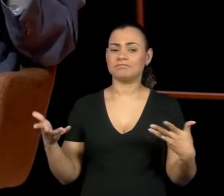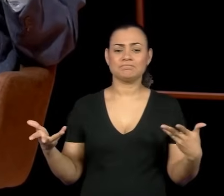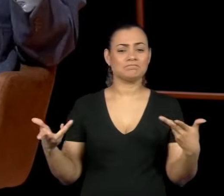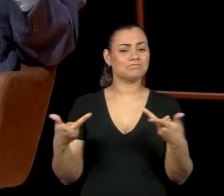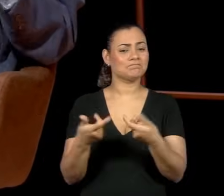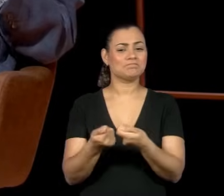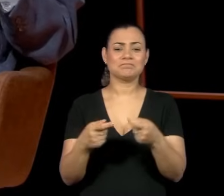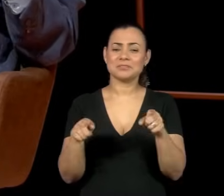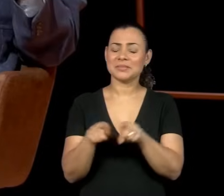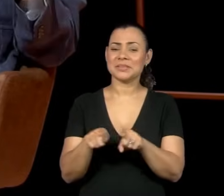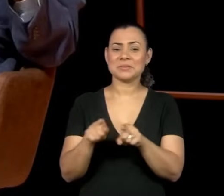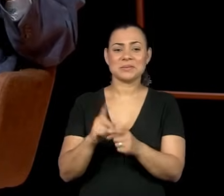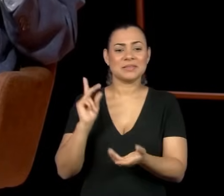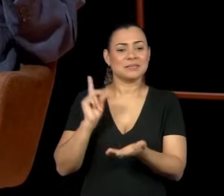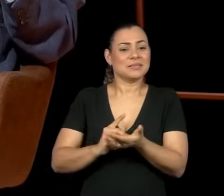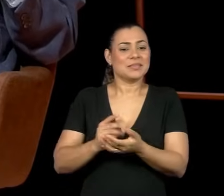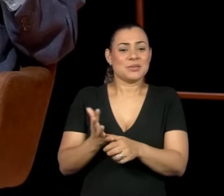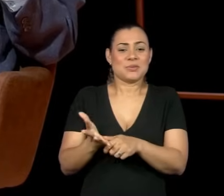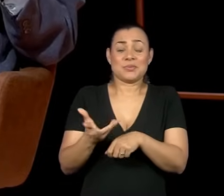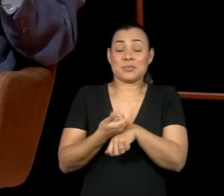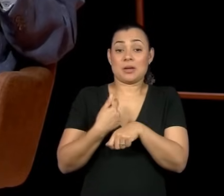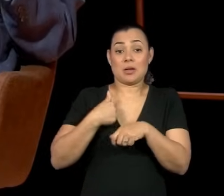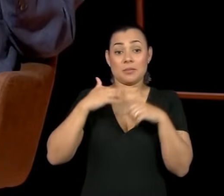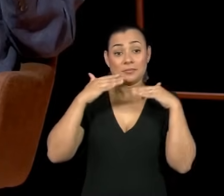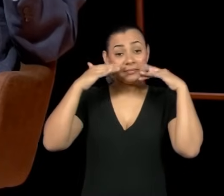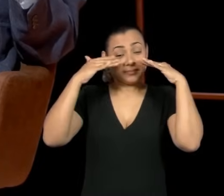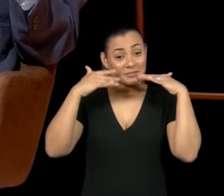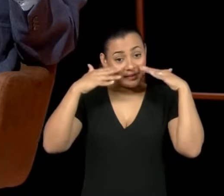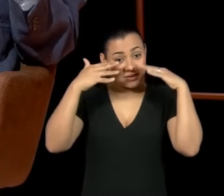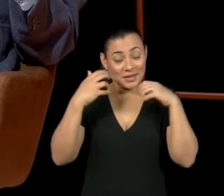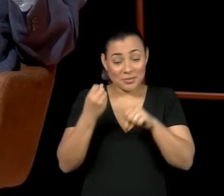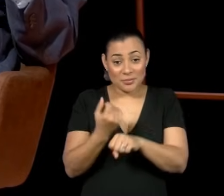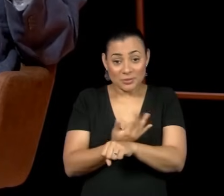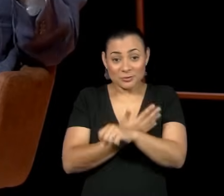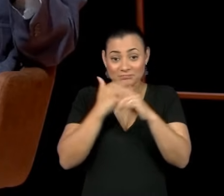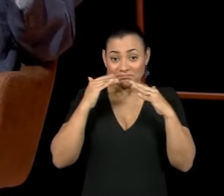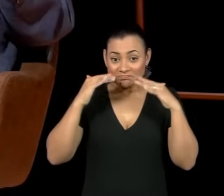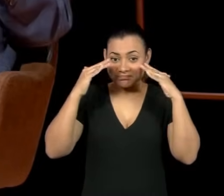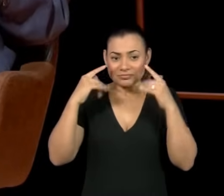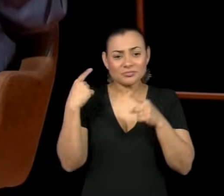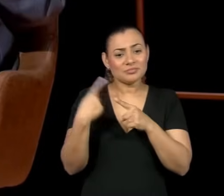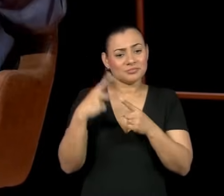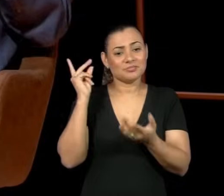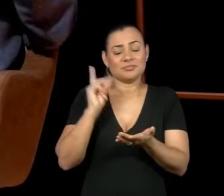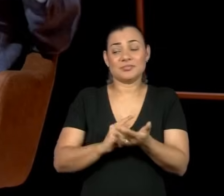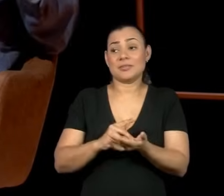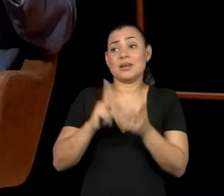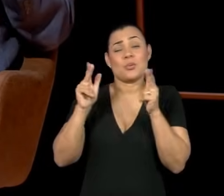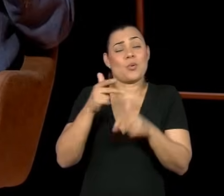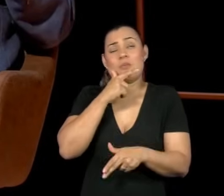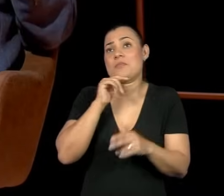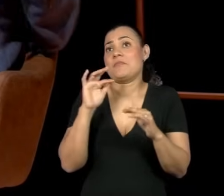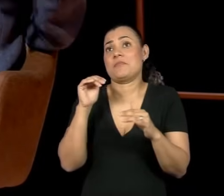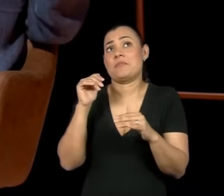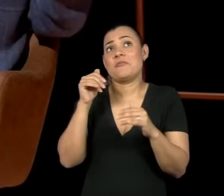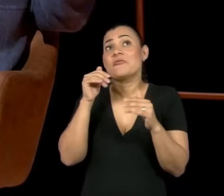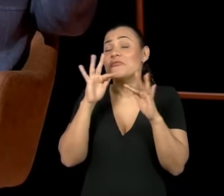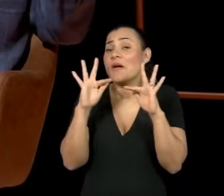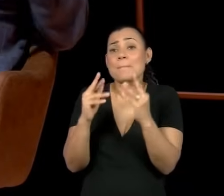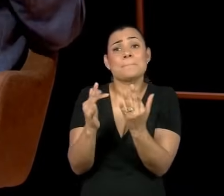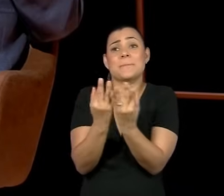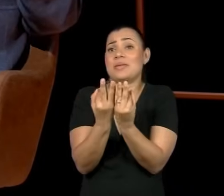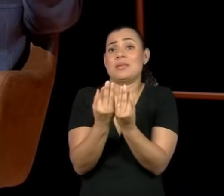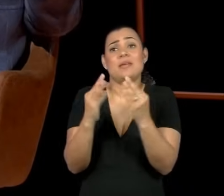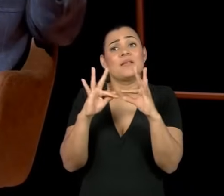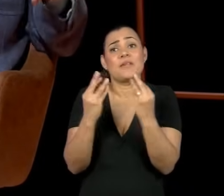eu falei antes de ouvir o Roberto. Me emociona porque eu gosto muito do Roberto, era como se fosse da minha família. Eu viajava